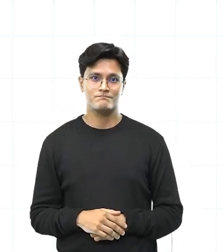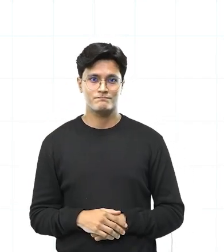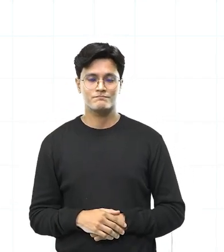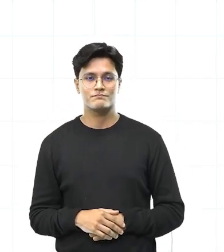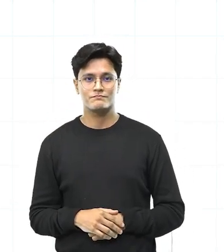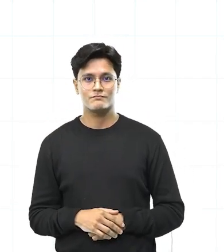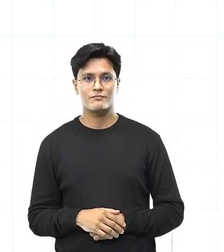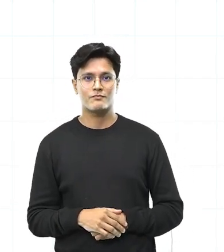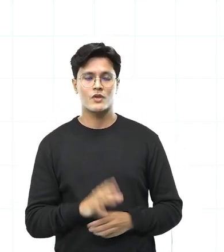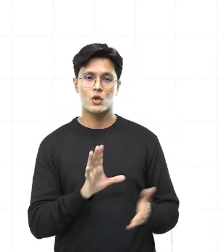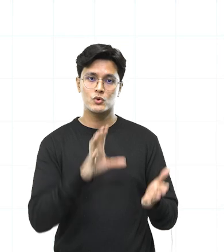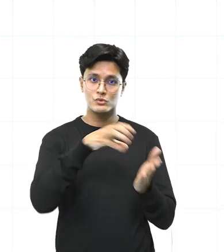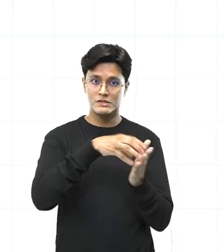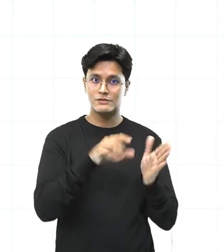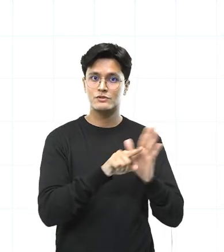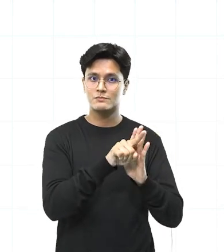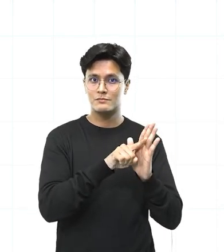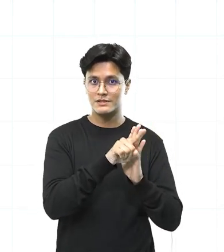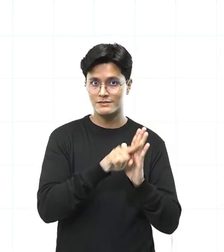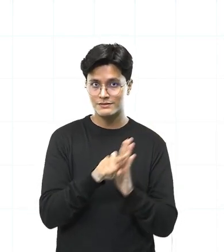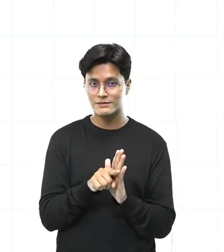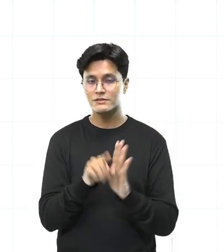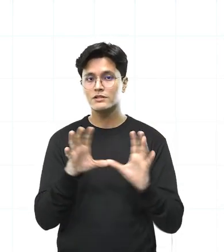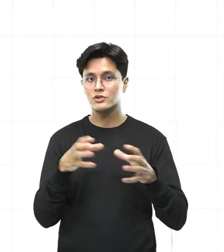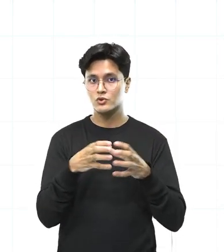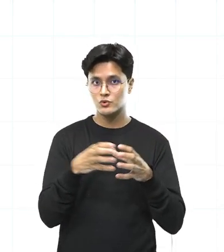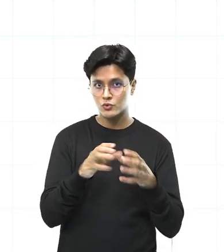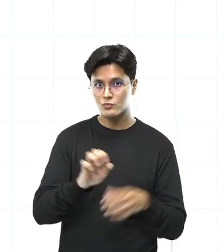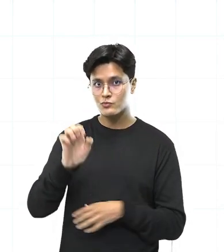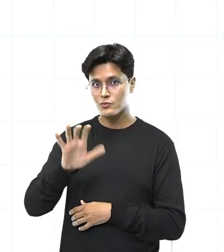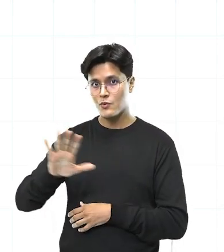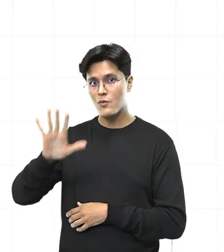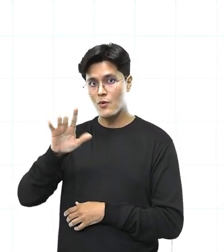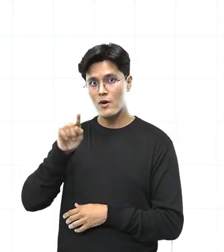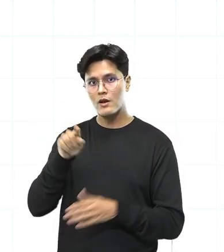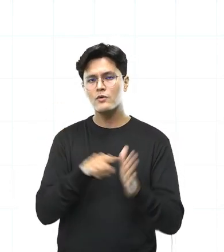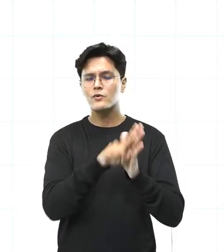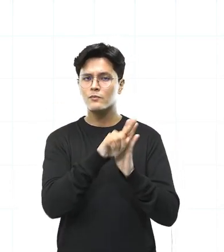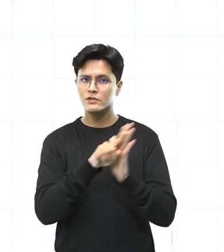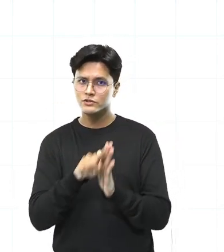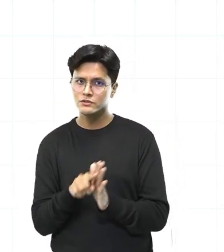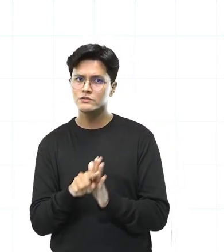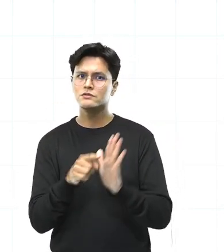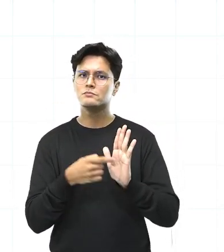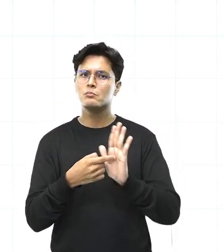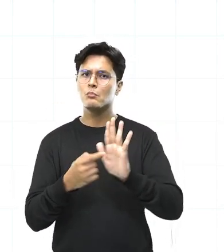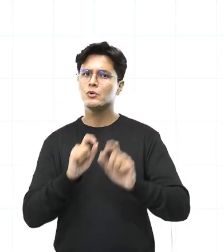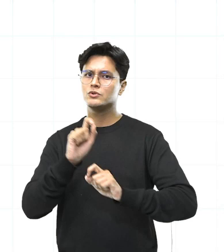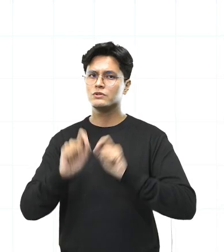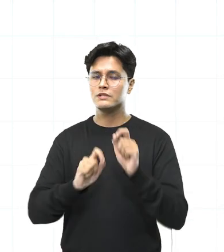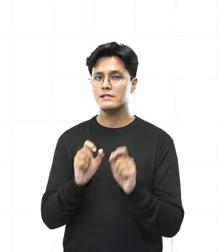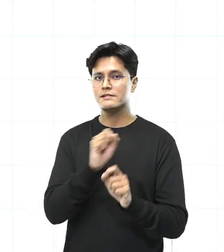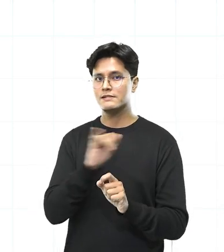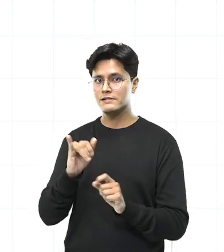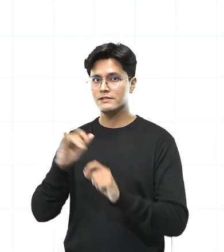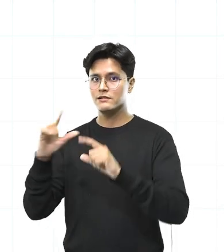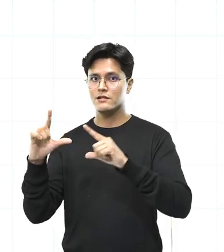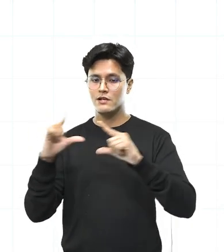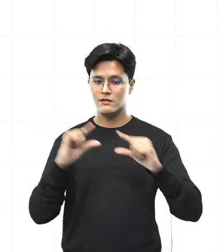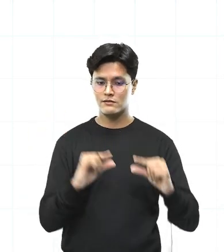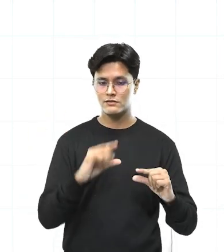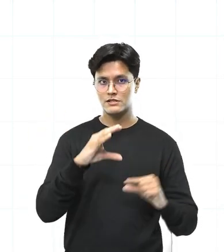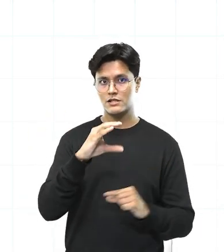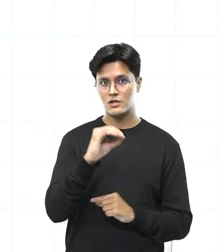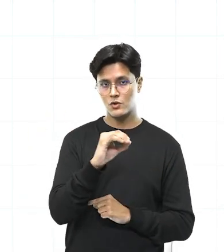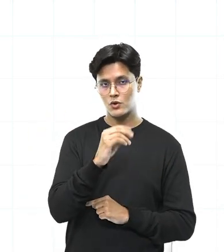Realizado pelo Centro de Pesquisa da Comissão Europeia, o estudo aponta que se as reduções de CO2